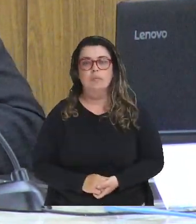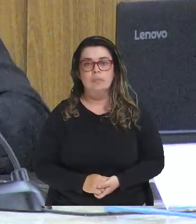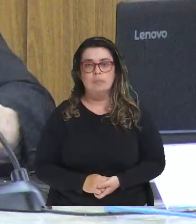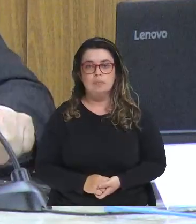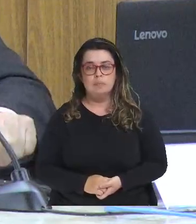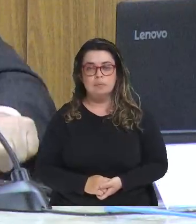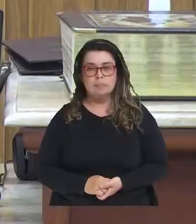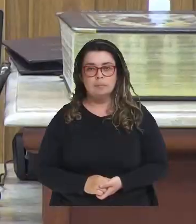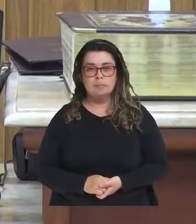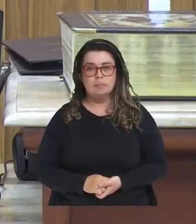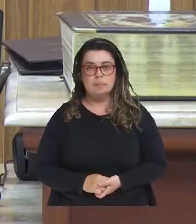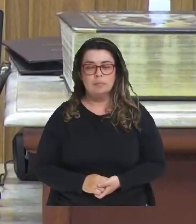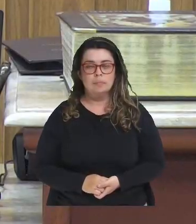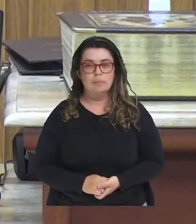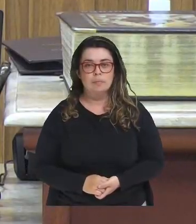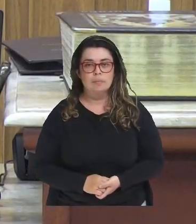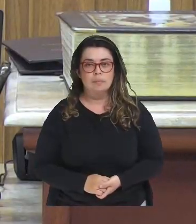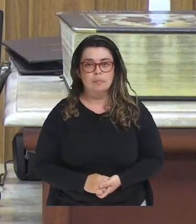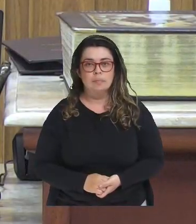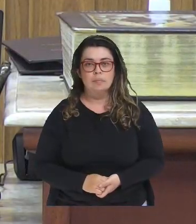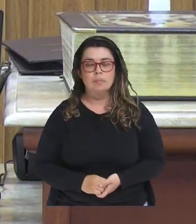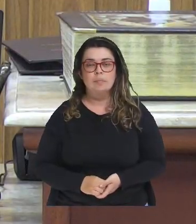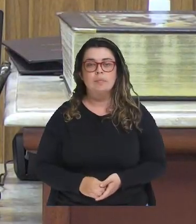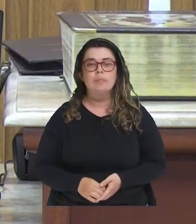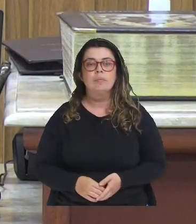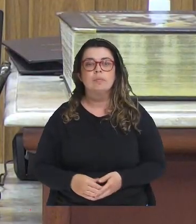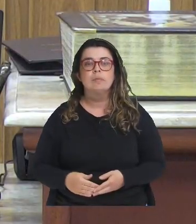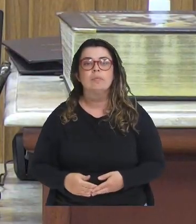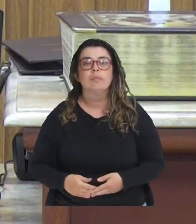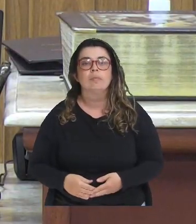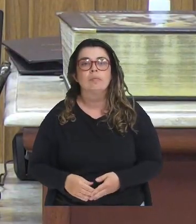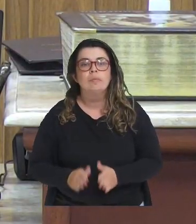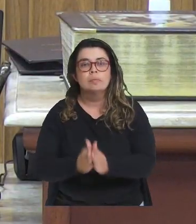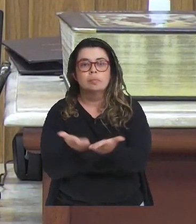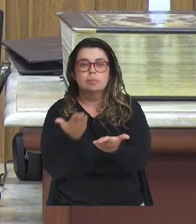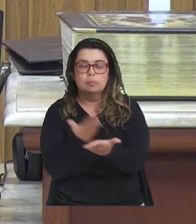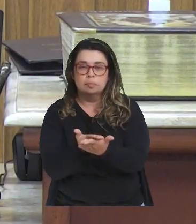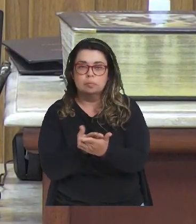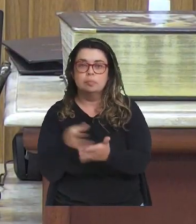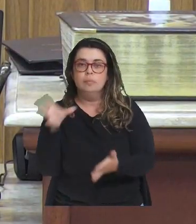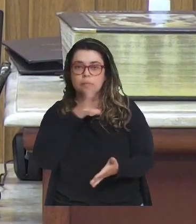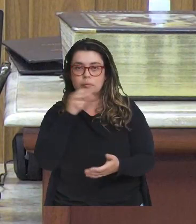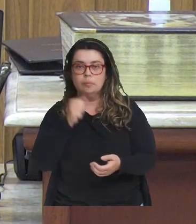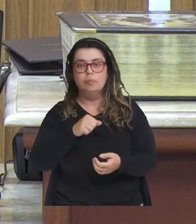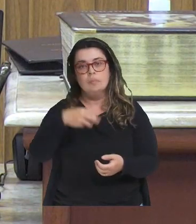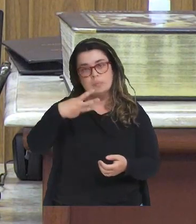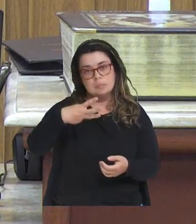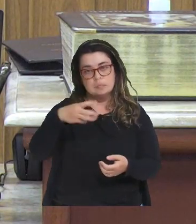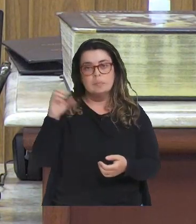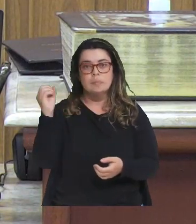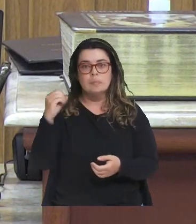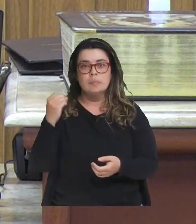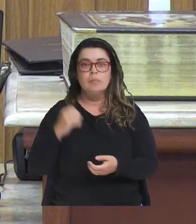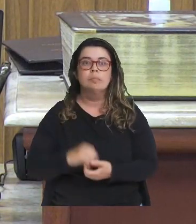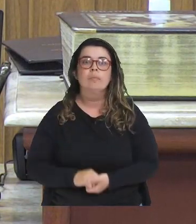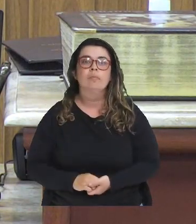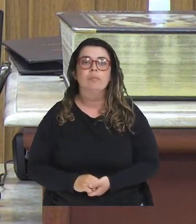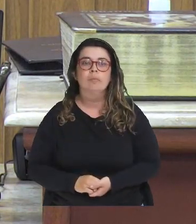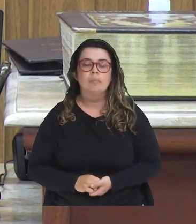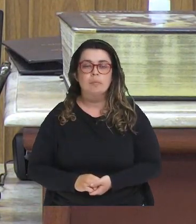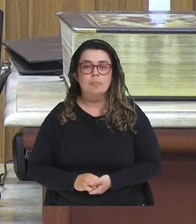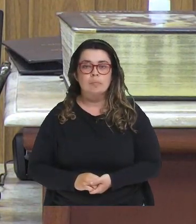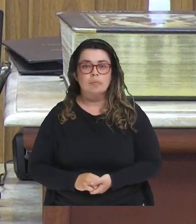dos mesmos. Requerimentos apresentados em regime de urgência na 34ª sessão ordinária, em 3 de outubro de 2022.